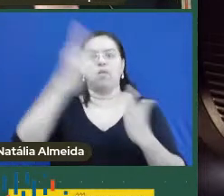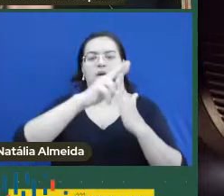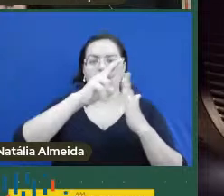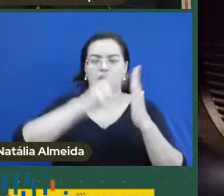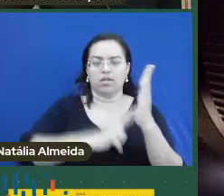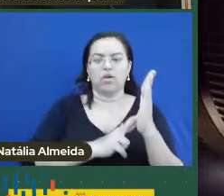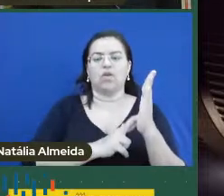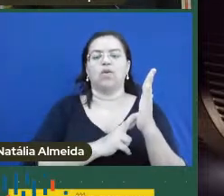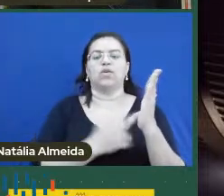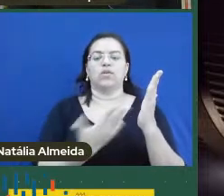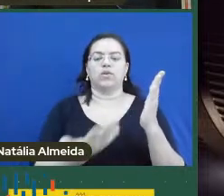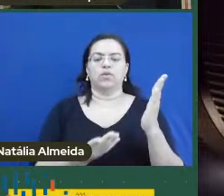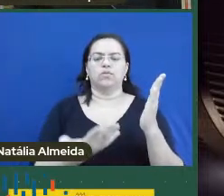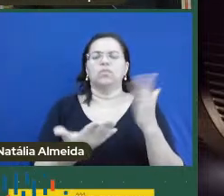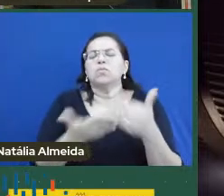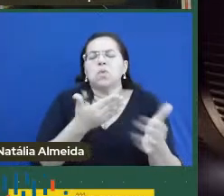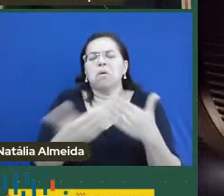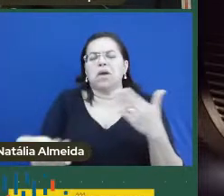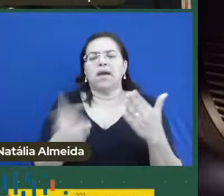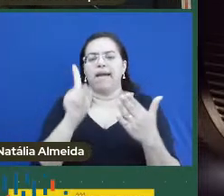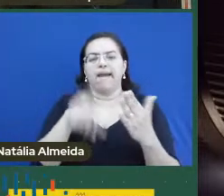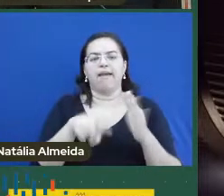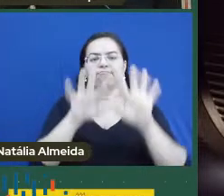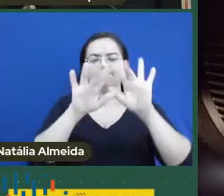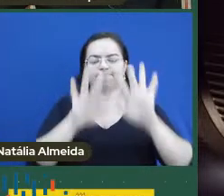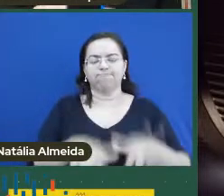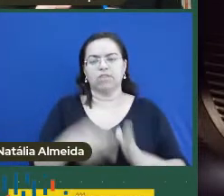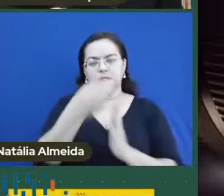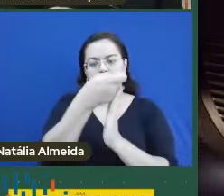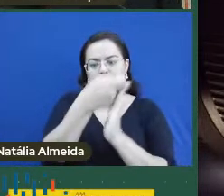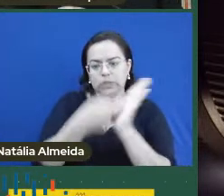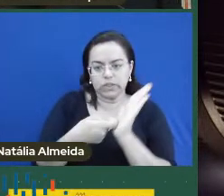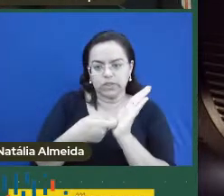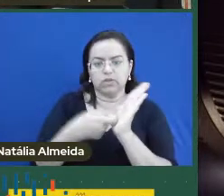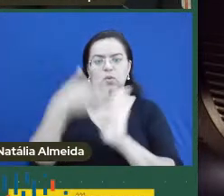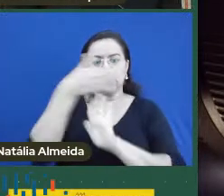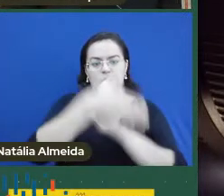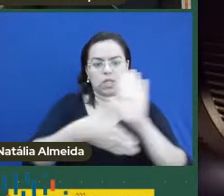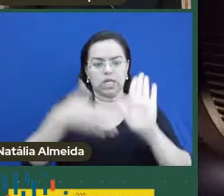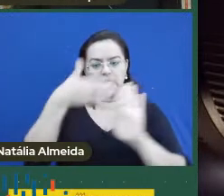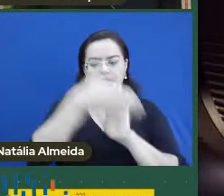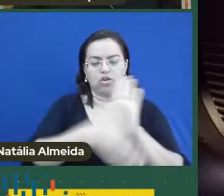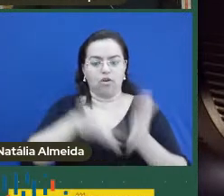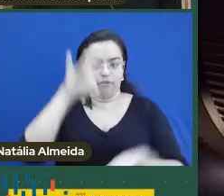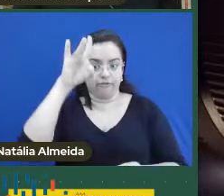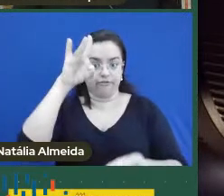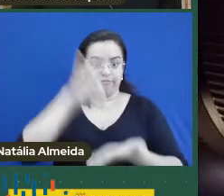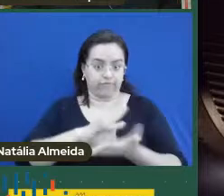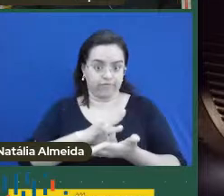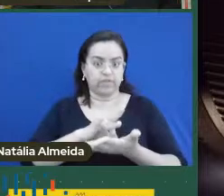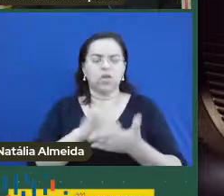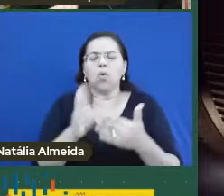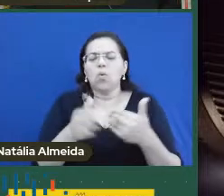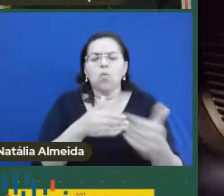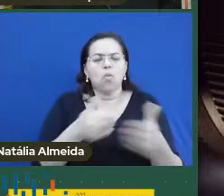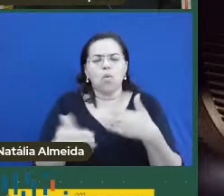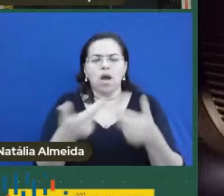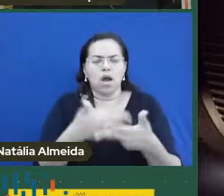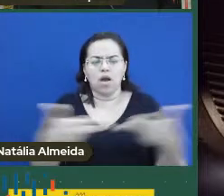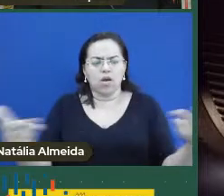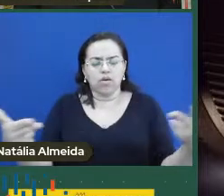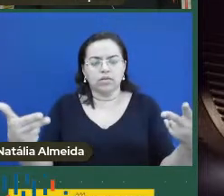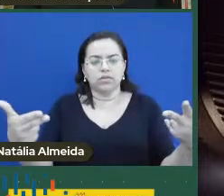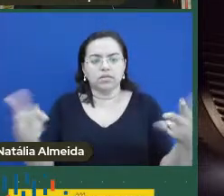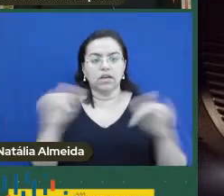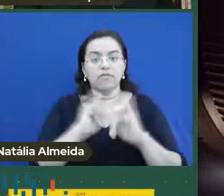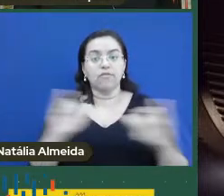né, o que seja, né, um documento oficial, uma carteira de identidade, qualquer coisa, a informação está